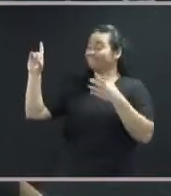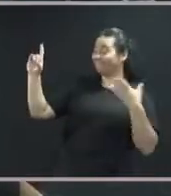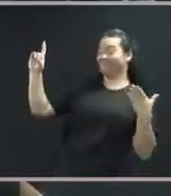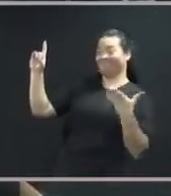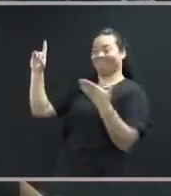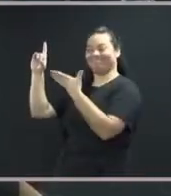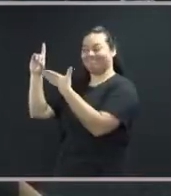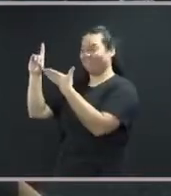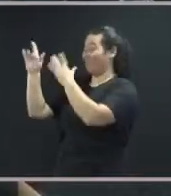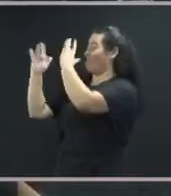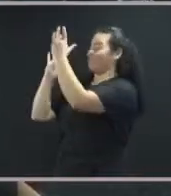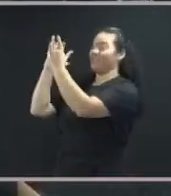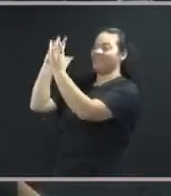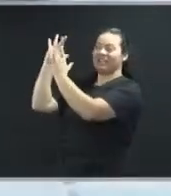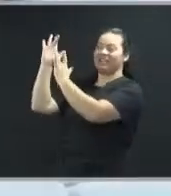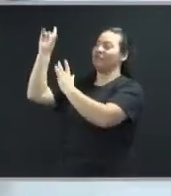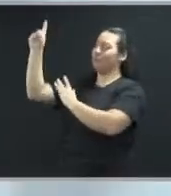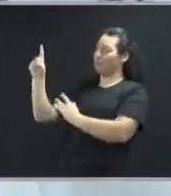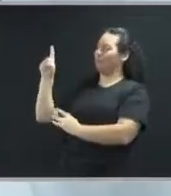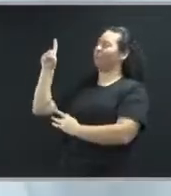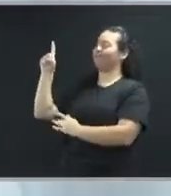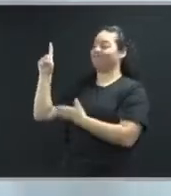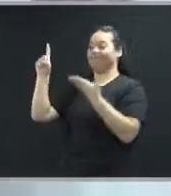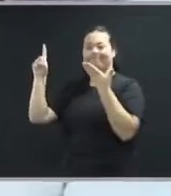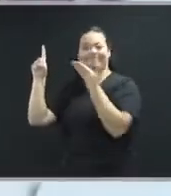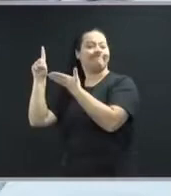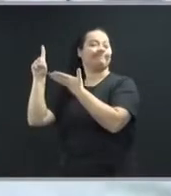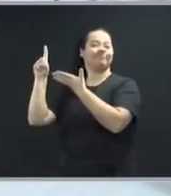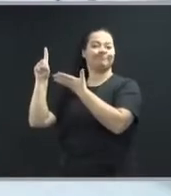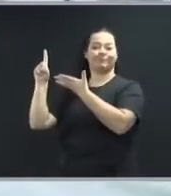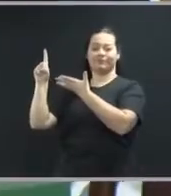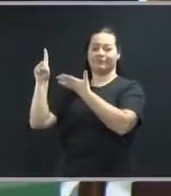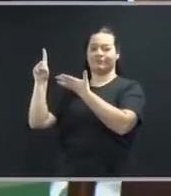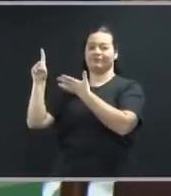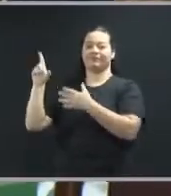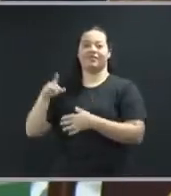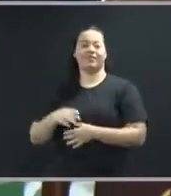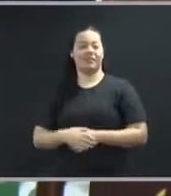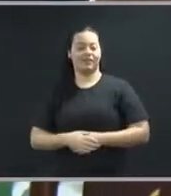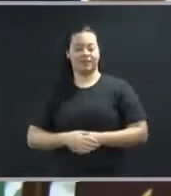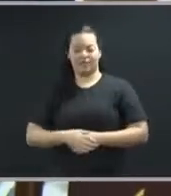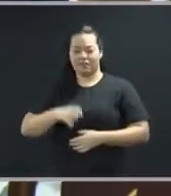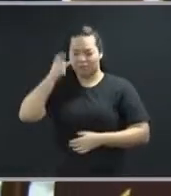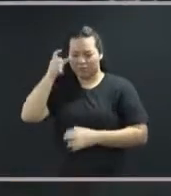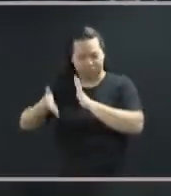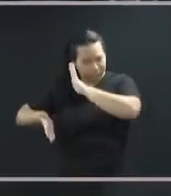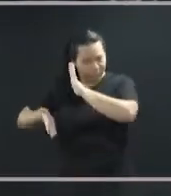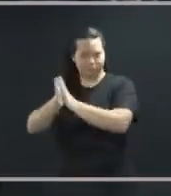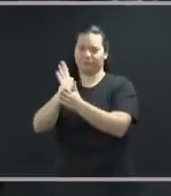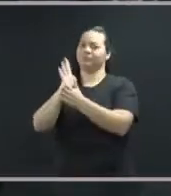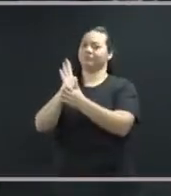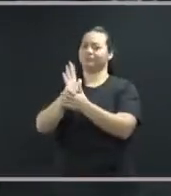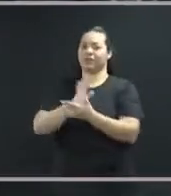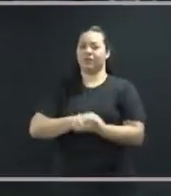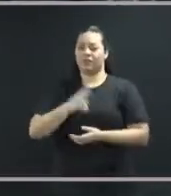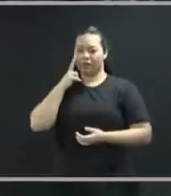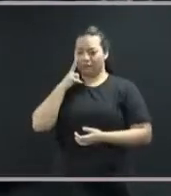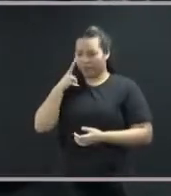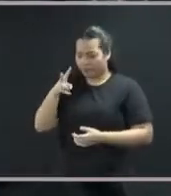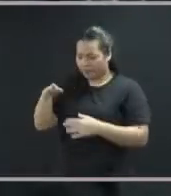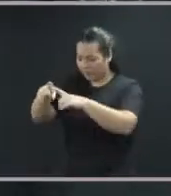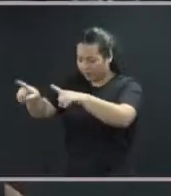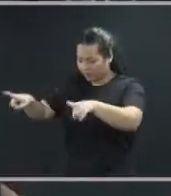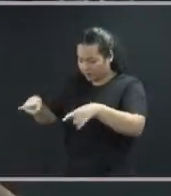no nome de Jesus. Aleluia! Sai e sai. Quando eu cheguei lá, aquele homem deitado na cama, lembrei do